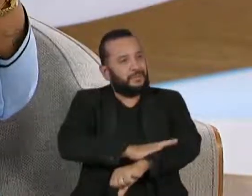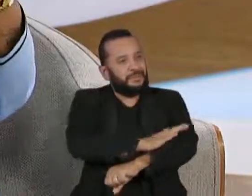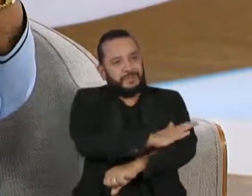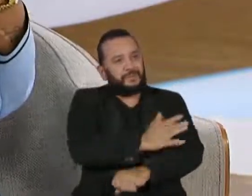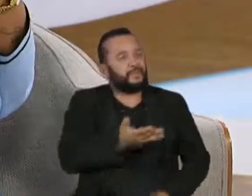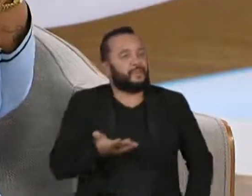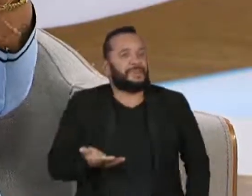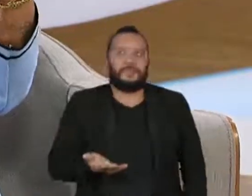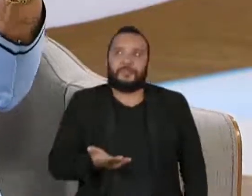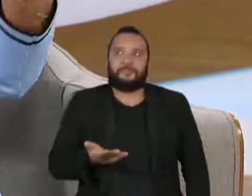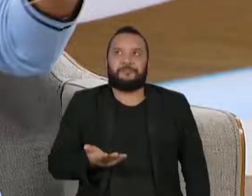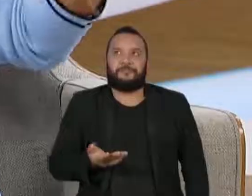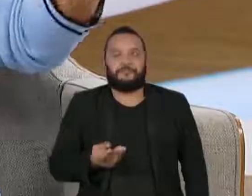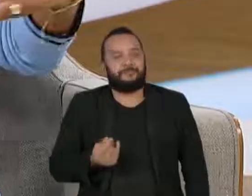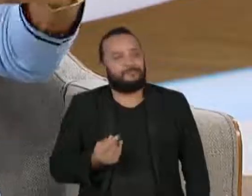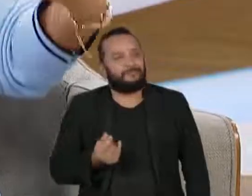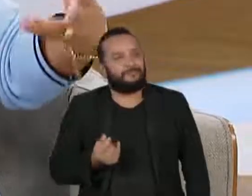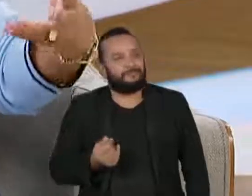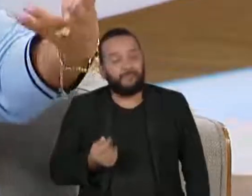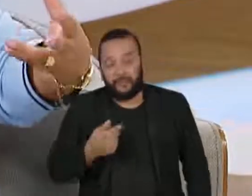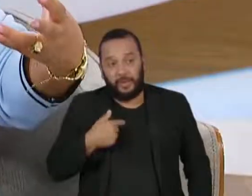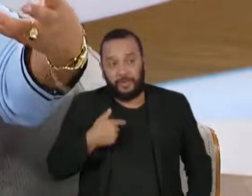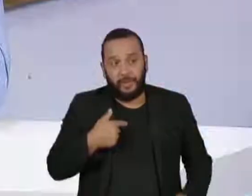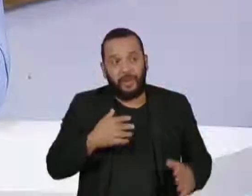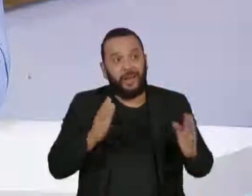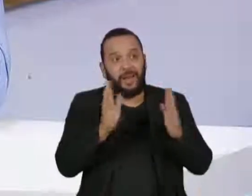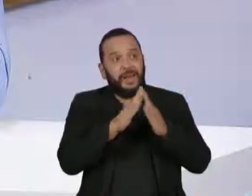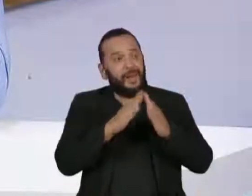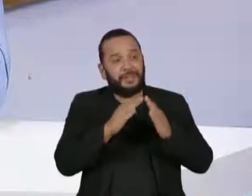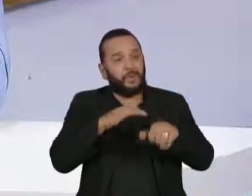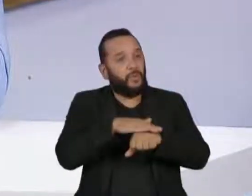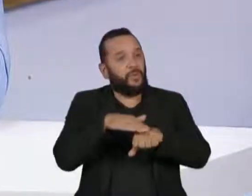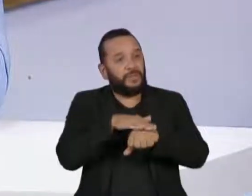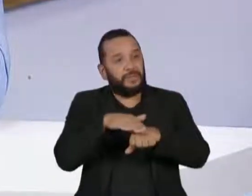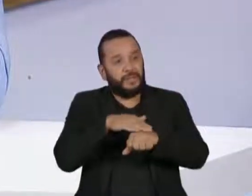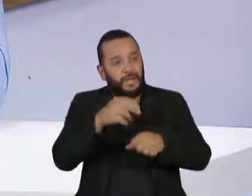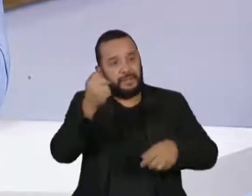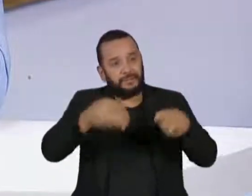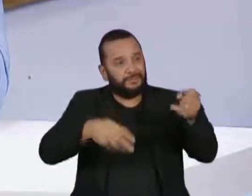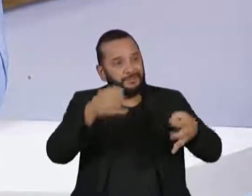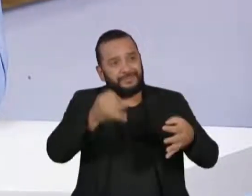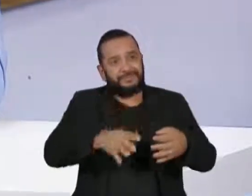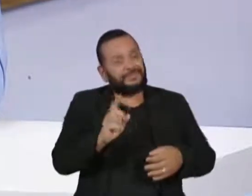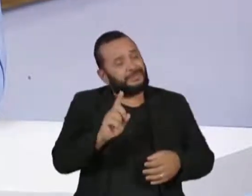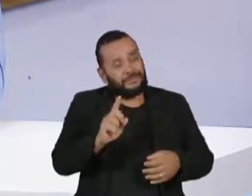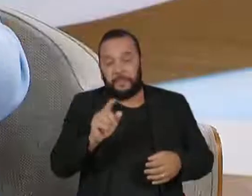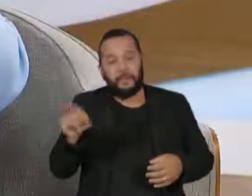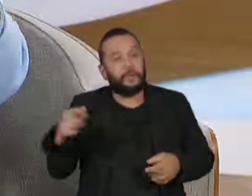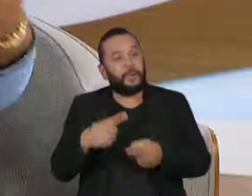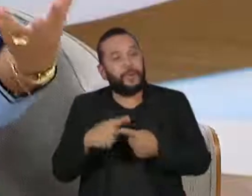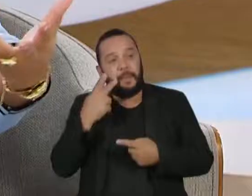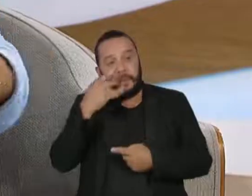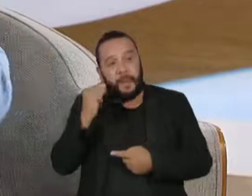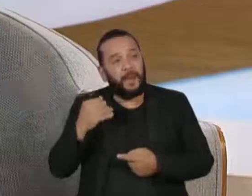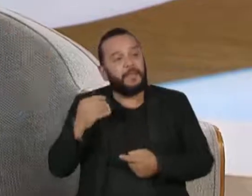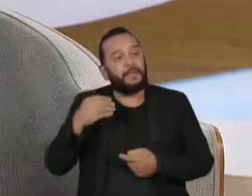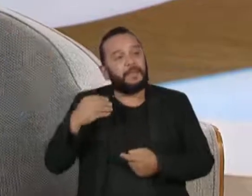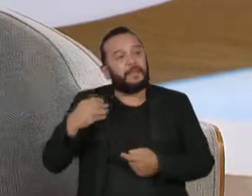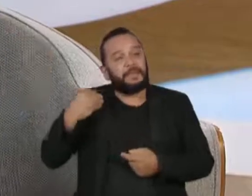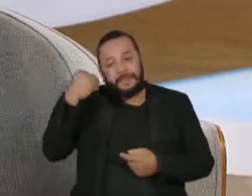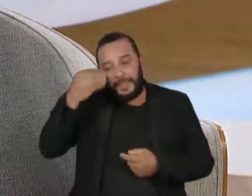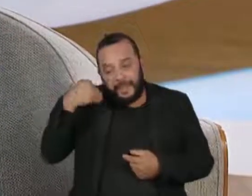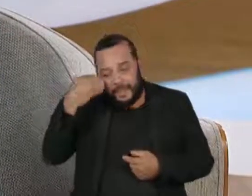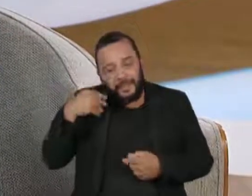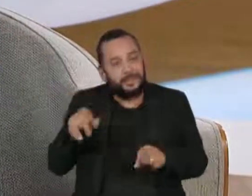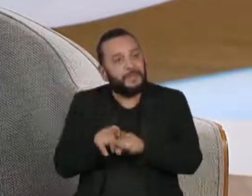ela não era falada diariamente em casa, ela era vivida, ela era cantada pelo meu pai, enfim.